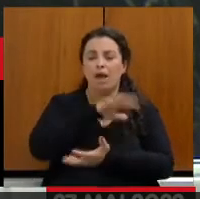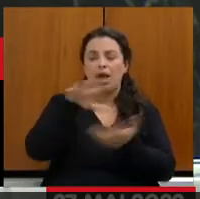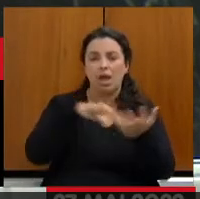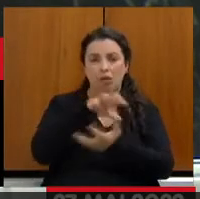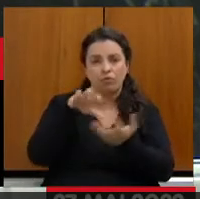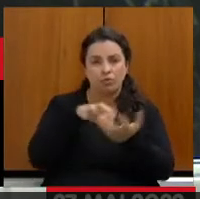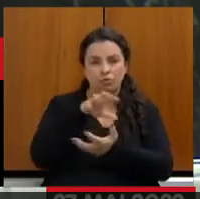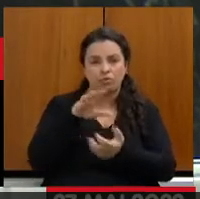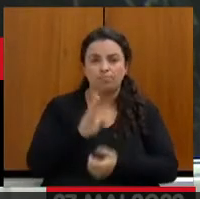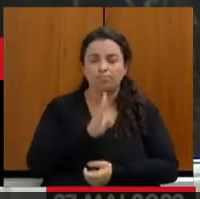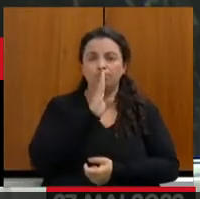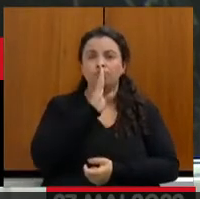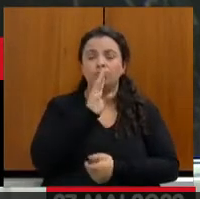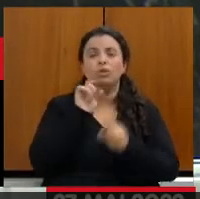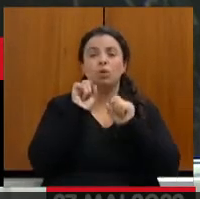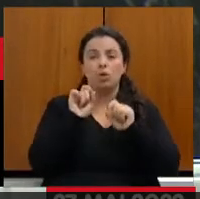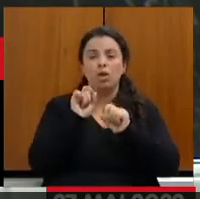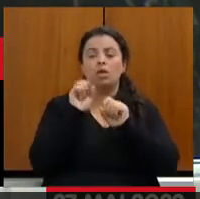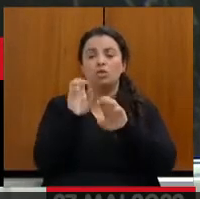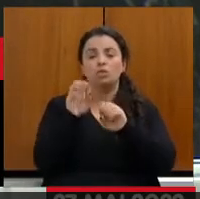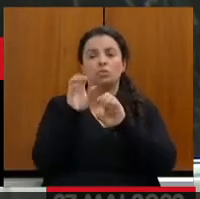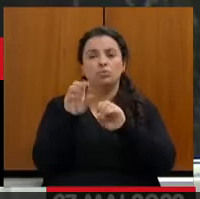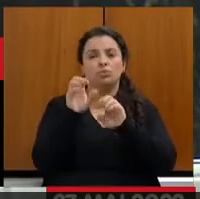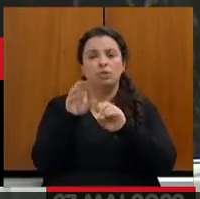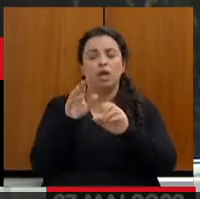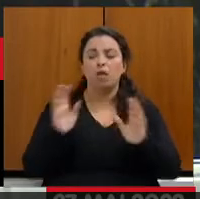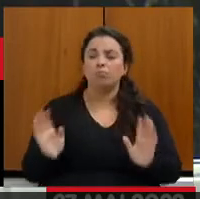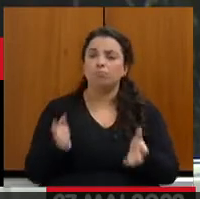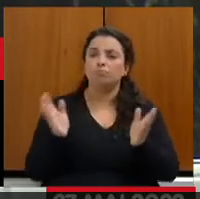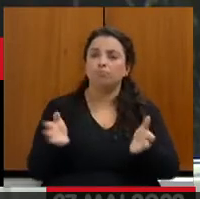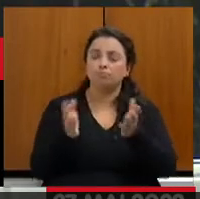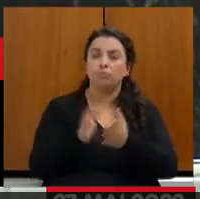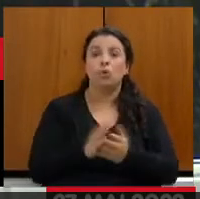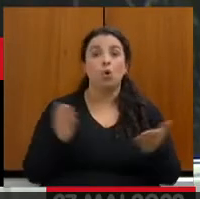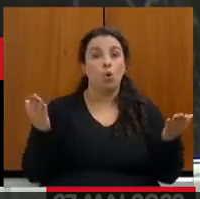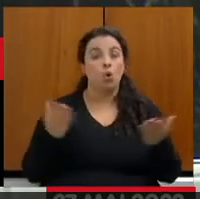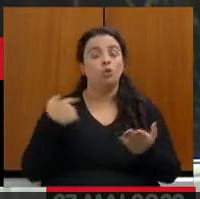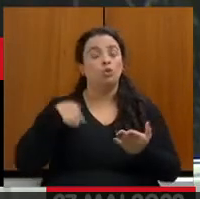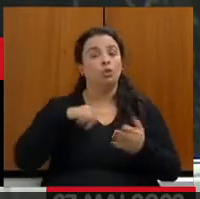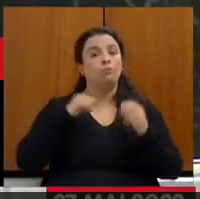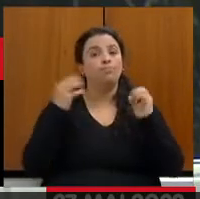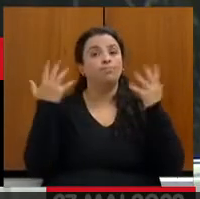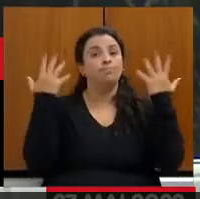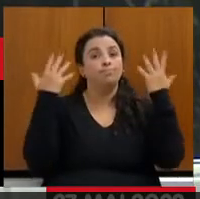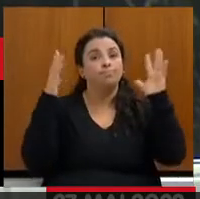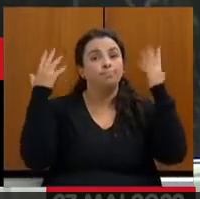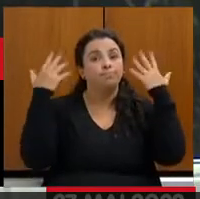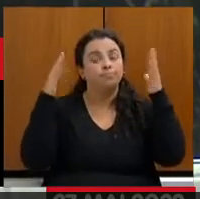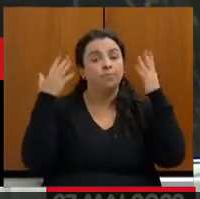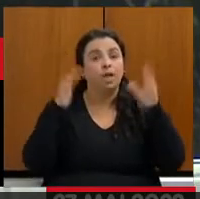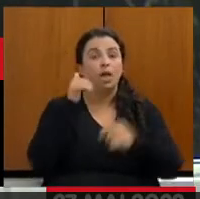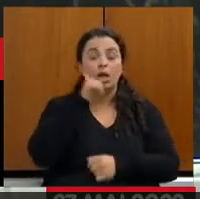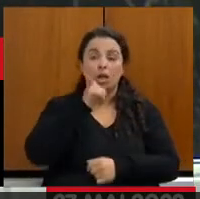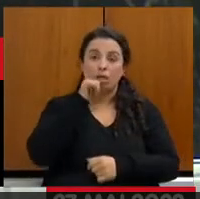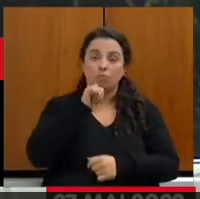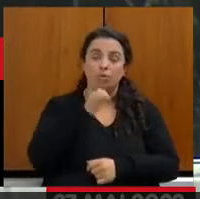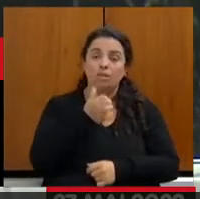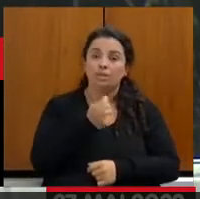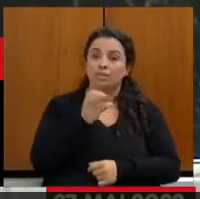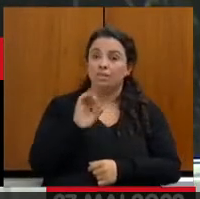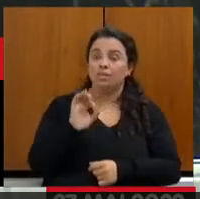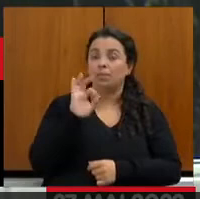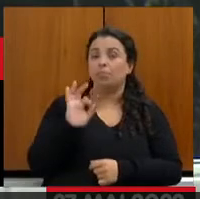a escolarização hoje Podemos comemorar que as mulheres são mais de sessenta por cento